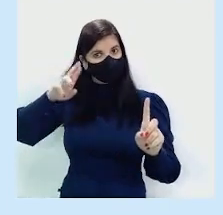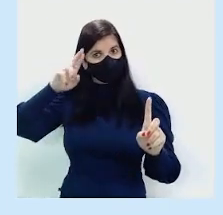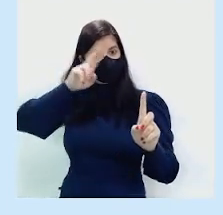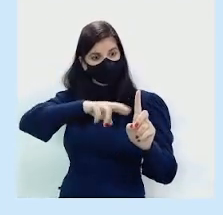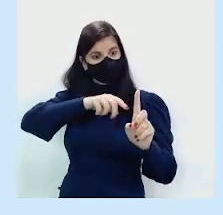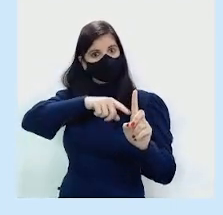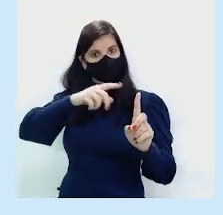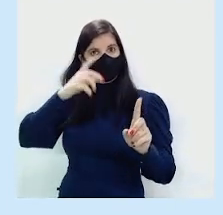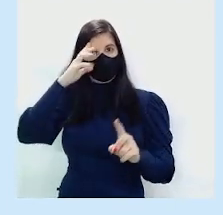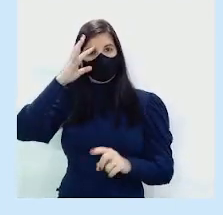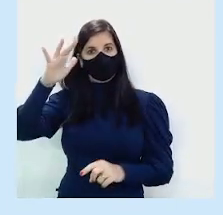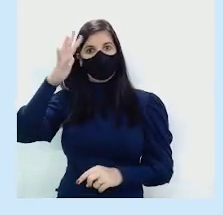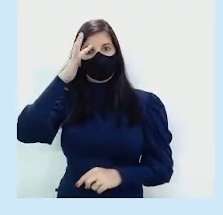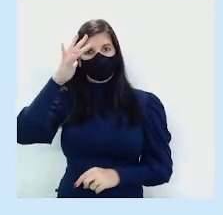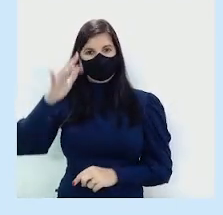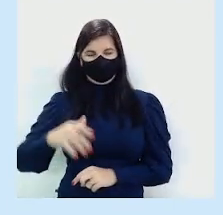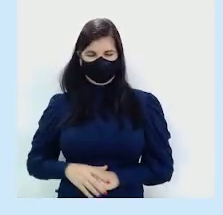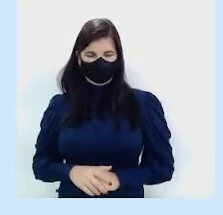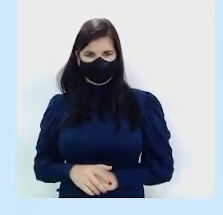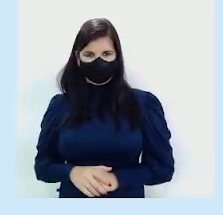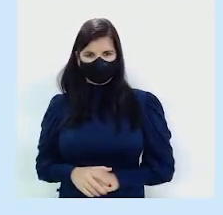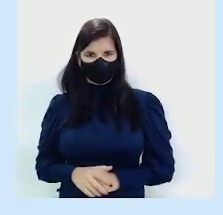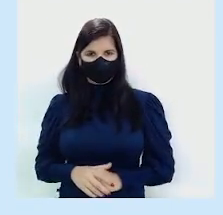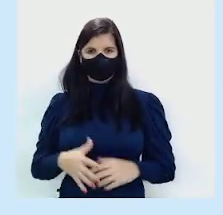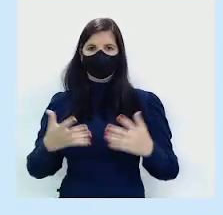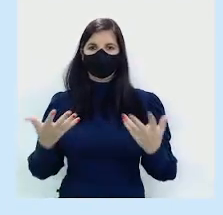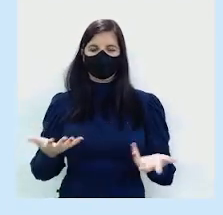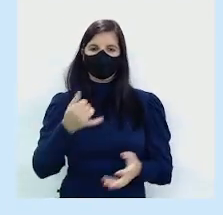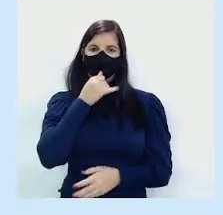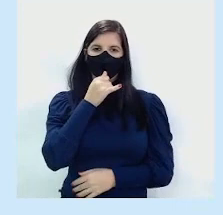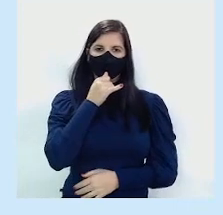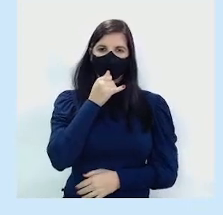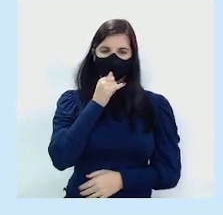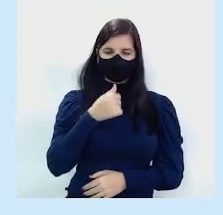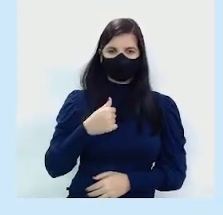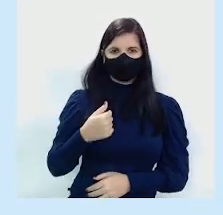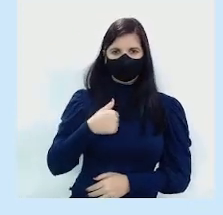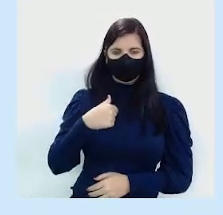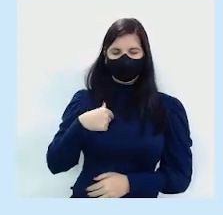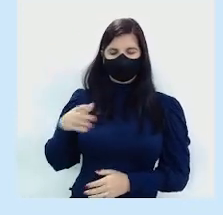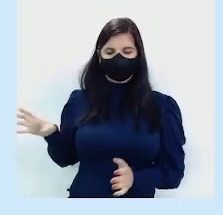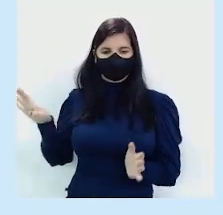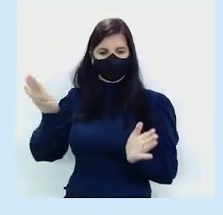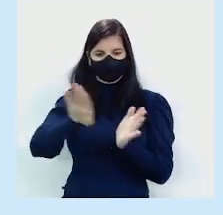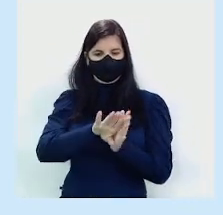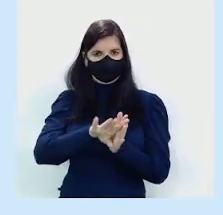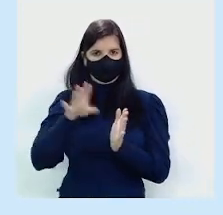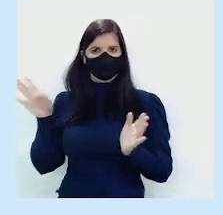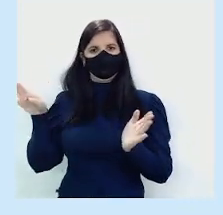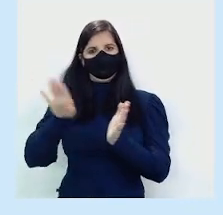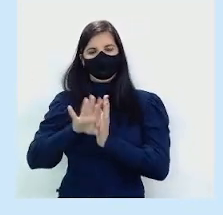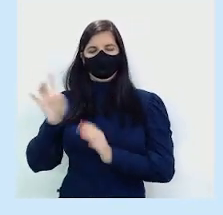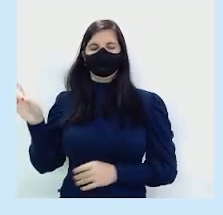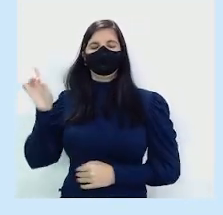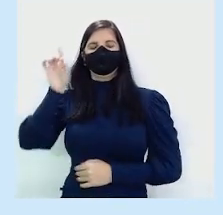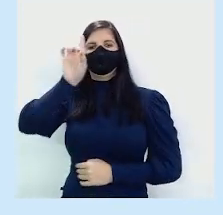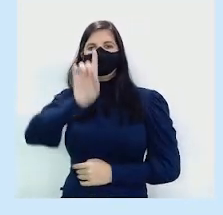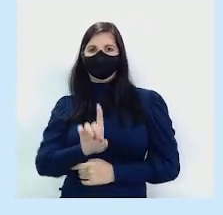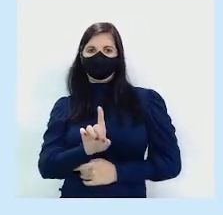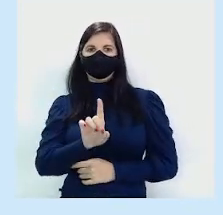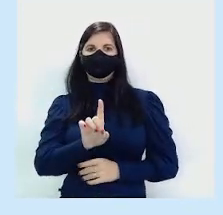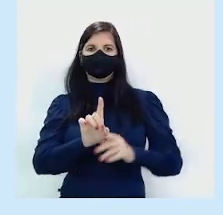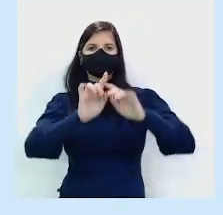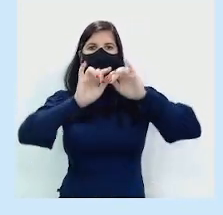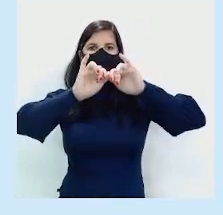respaldo teórico. Como assim, professor? Veja, eu posso chegar aqui do nada, por exemplo, e dizer